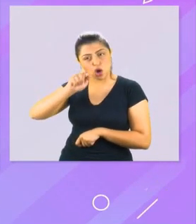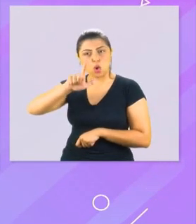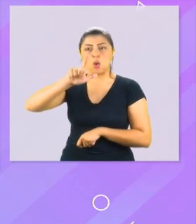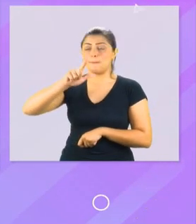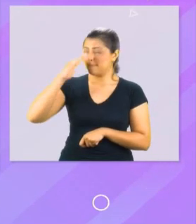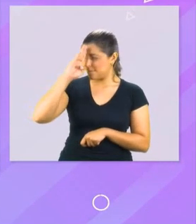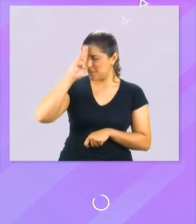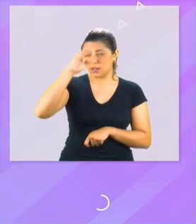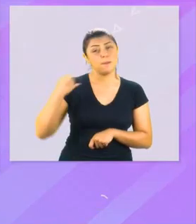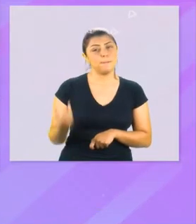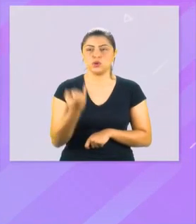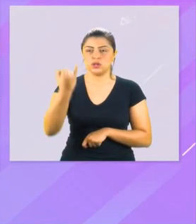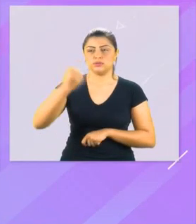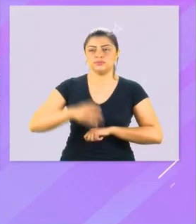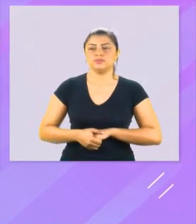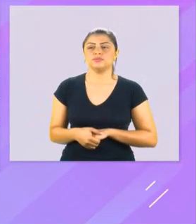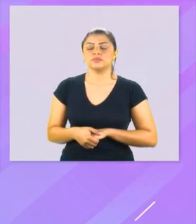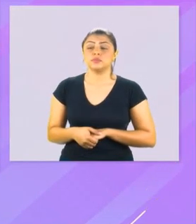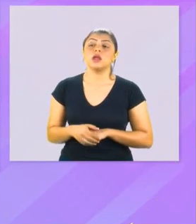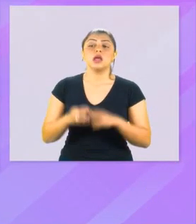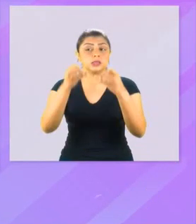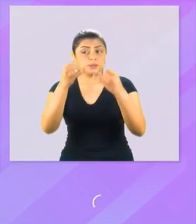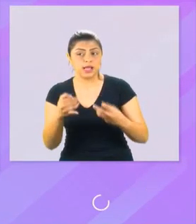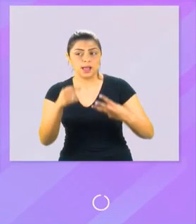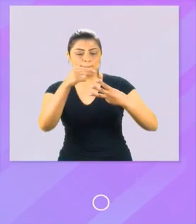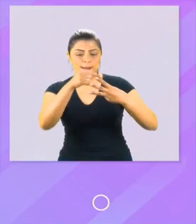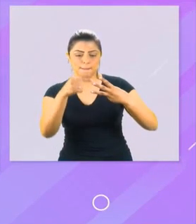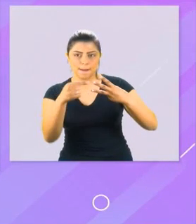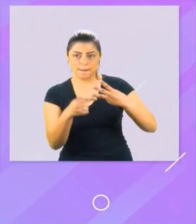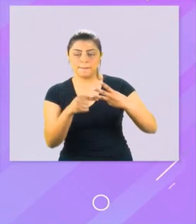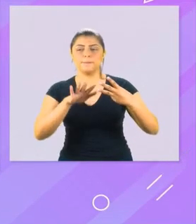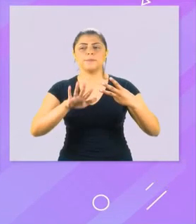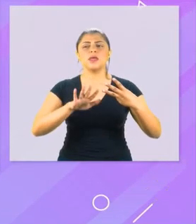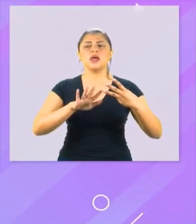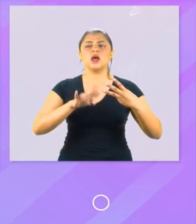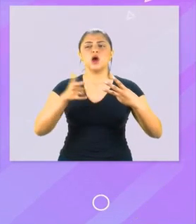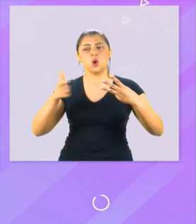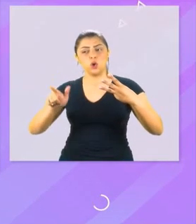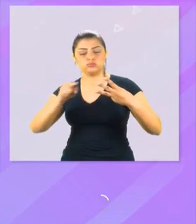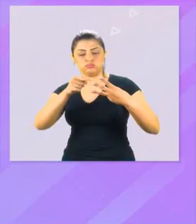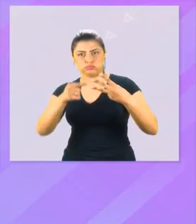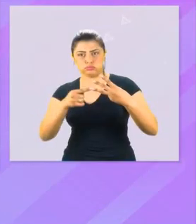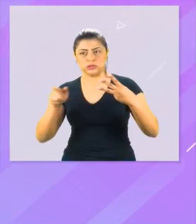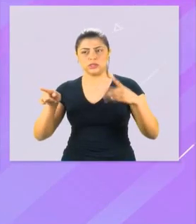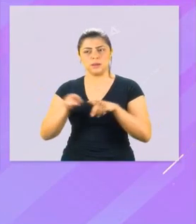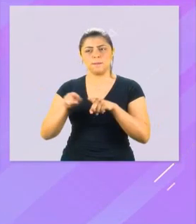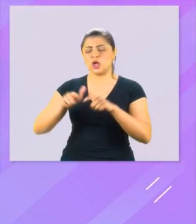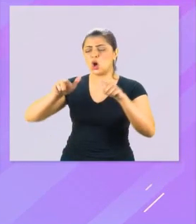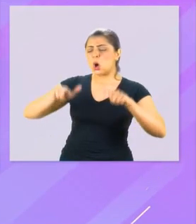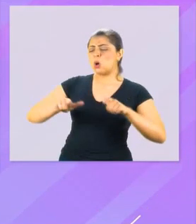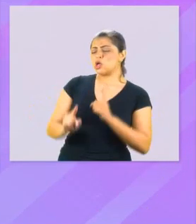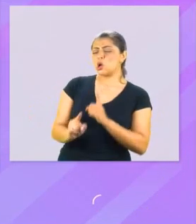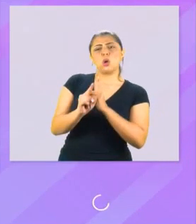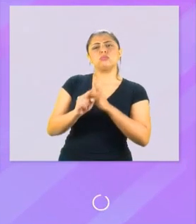extremamente importantes. Nós falaremos sobre os ácidos biliares, mas as outras formas de colesterol, onde é que nós